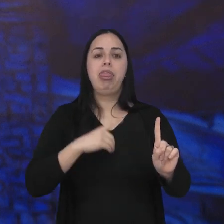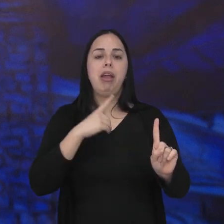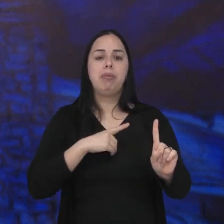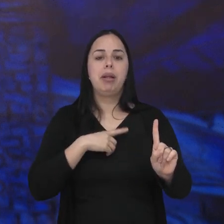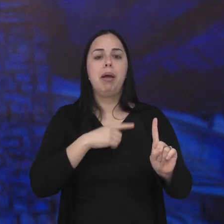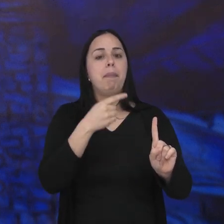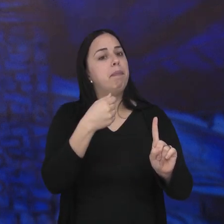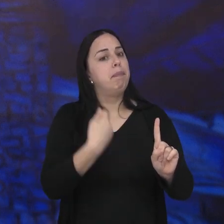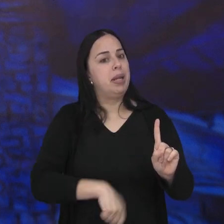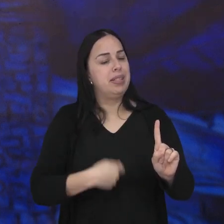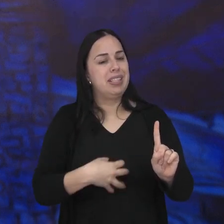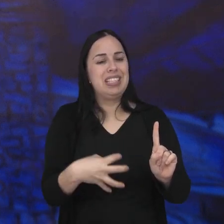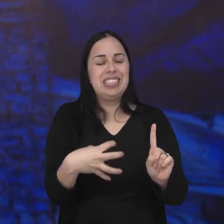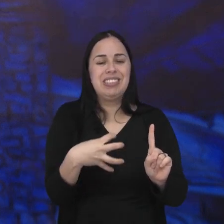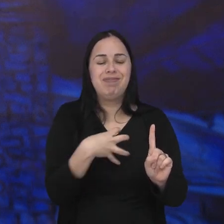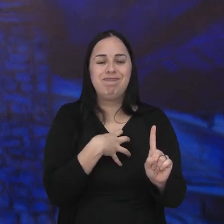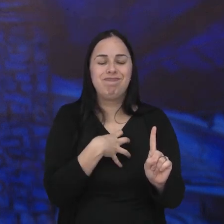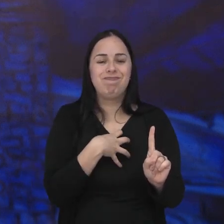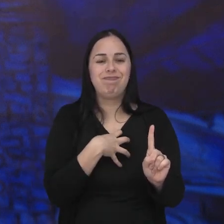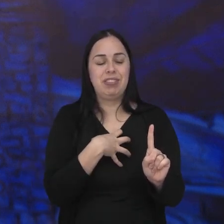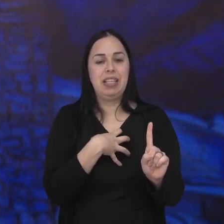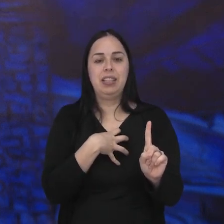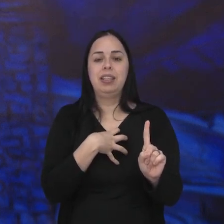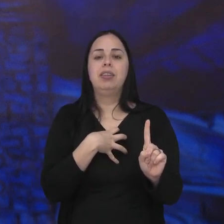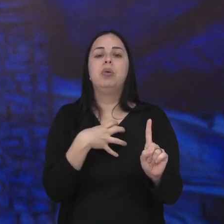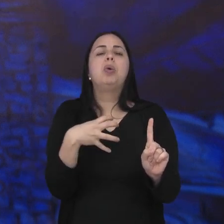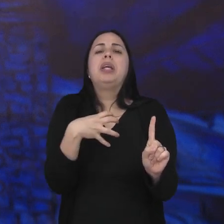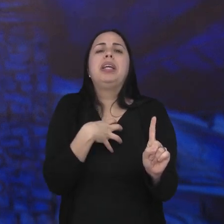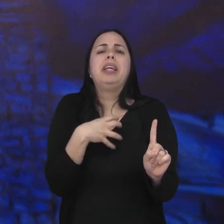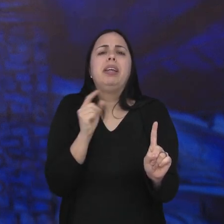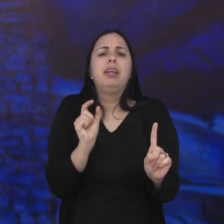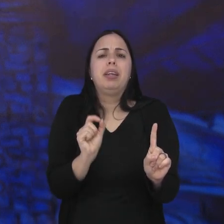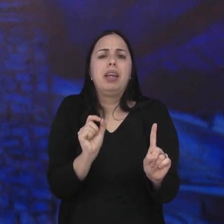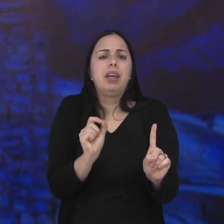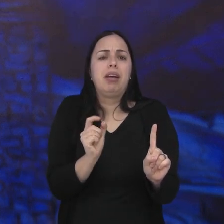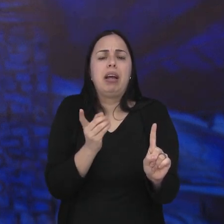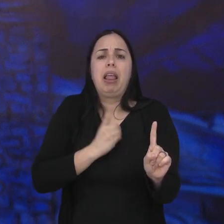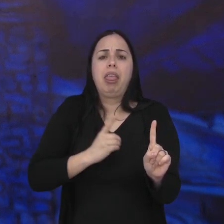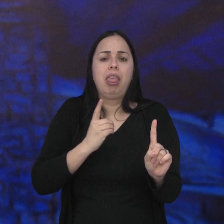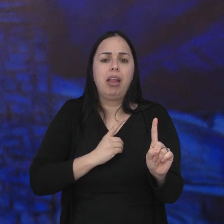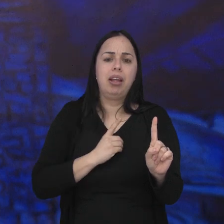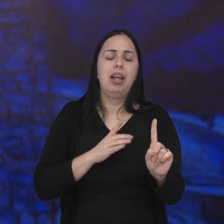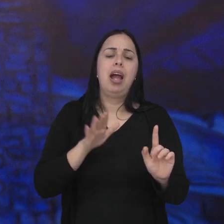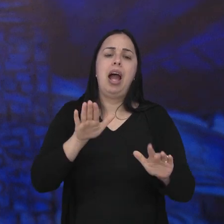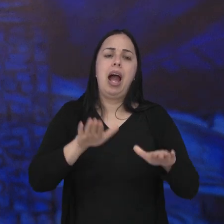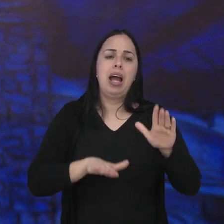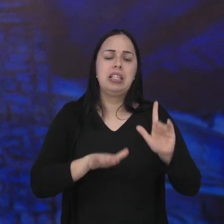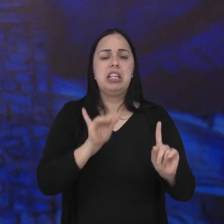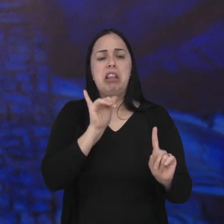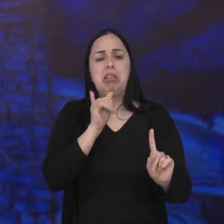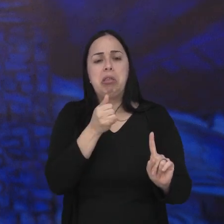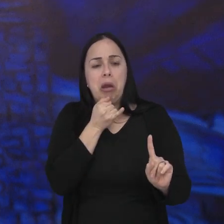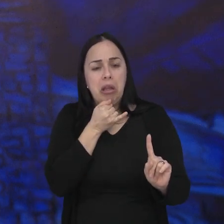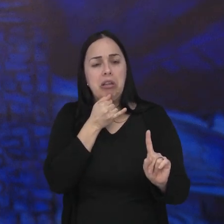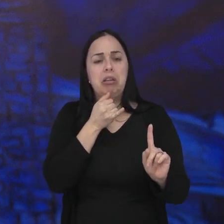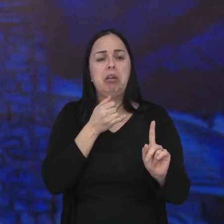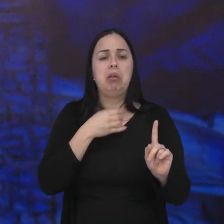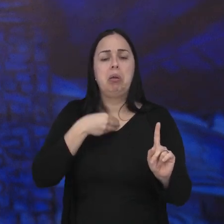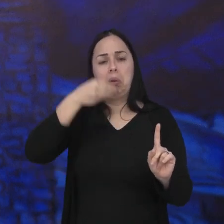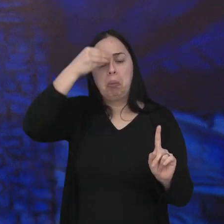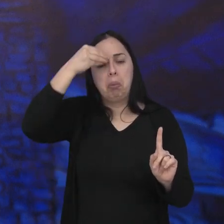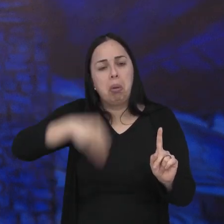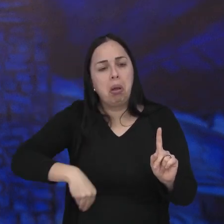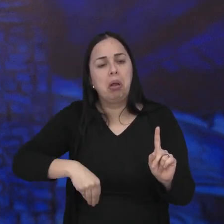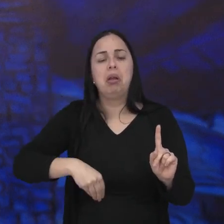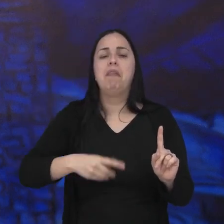uma pessoa está deprimida, a pessoa ela tem que estar sentindo, né, tem que ter alguns sintomas. O que é o quadro depressivo? Então, a pessoa se sente